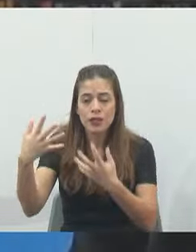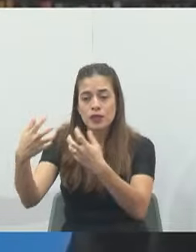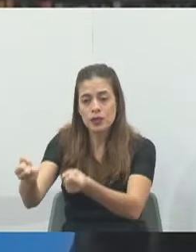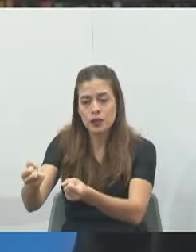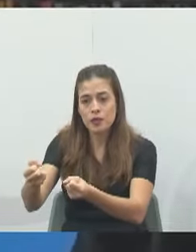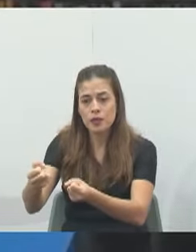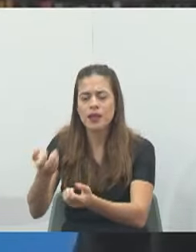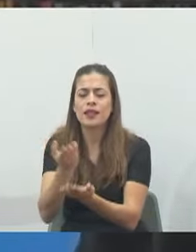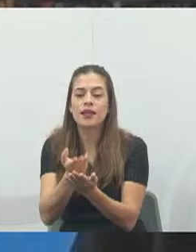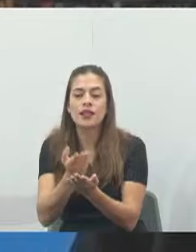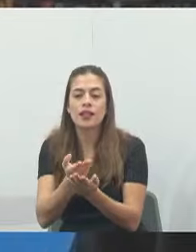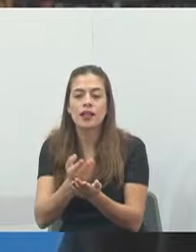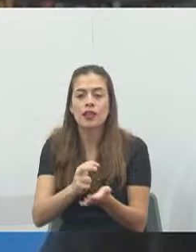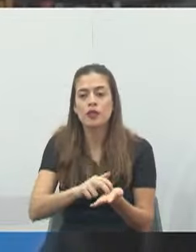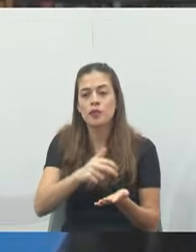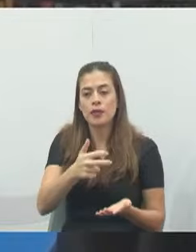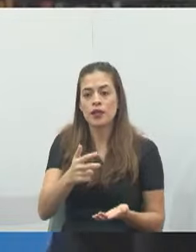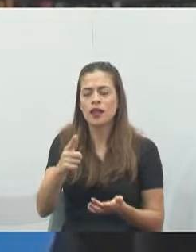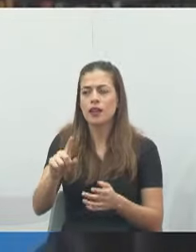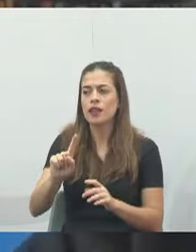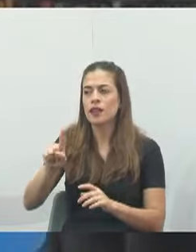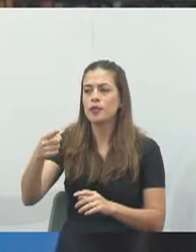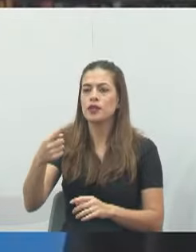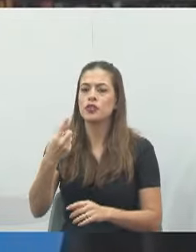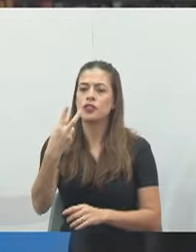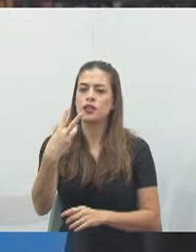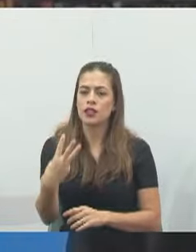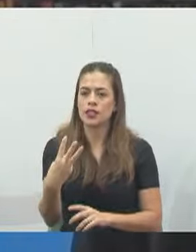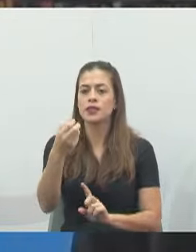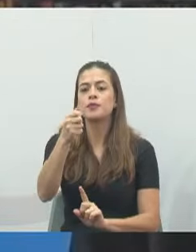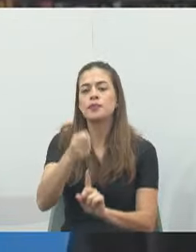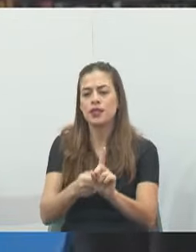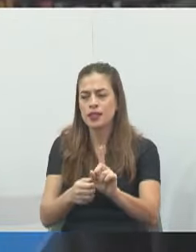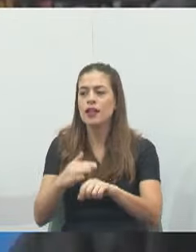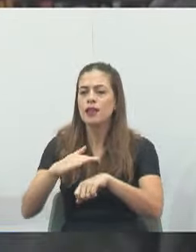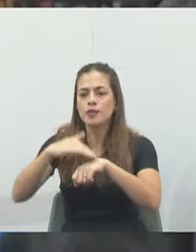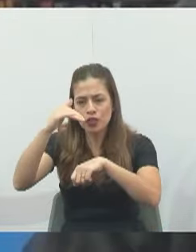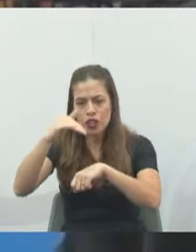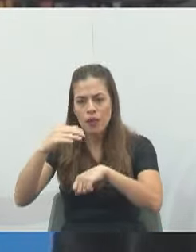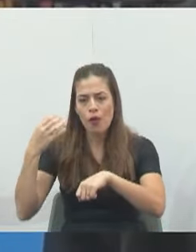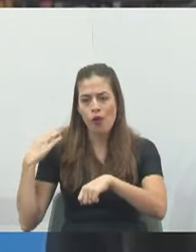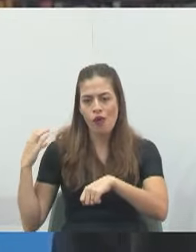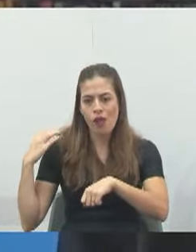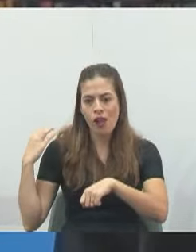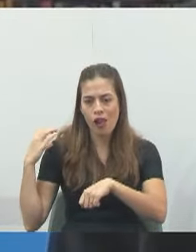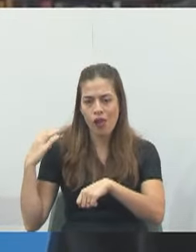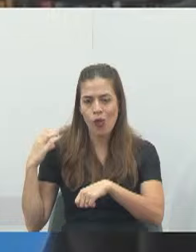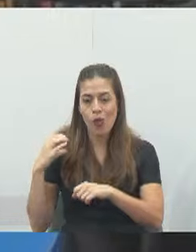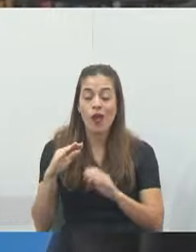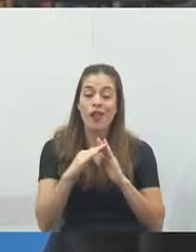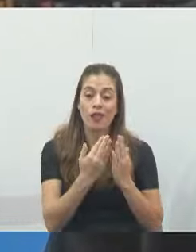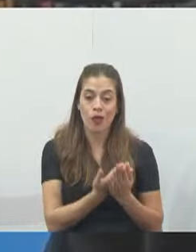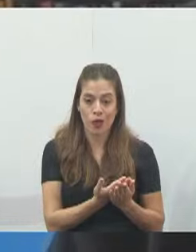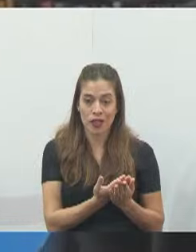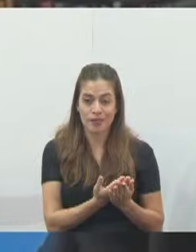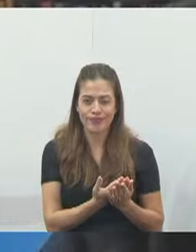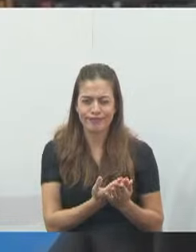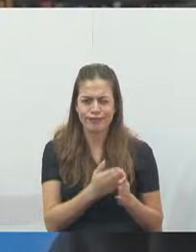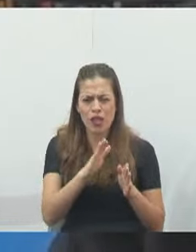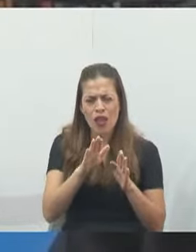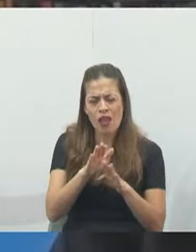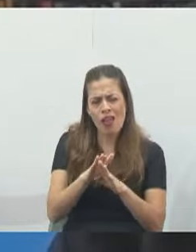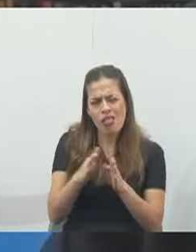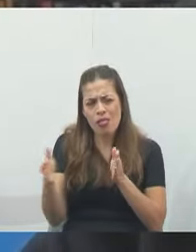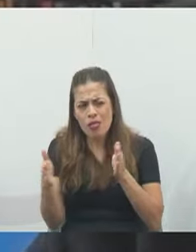e, passado só 3 meses, ele me convoca para ser o coordenador do colégio. E foi nesse período que eu pude conhecer um